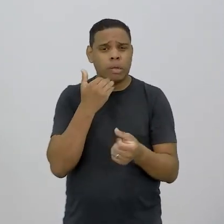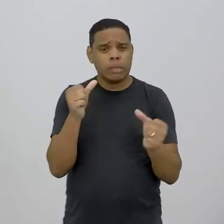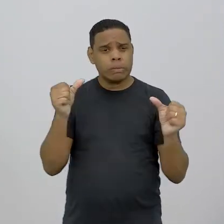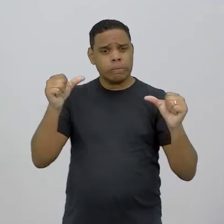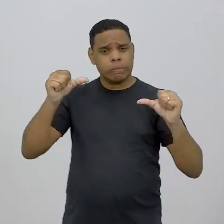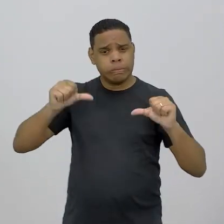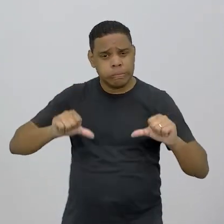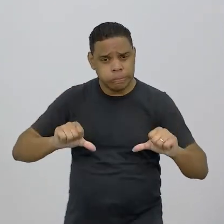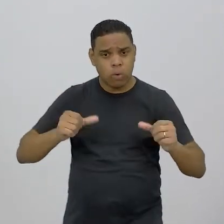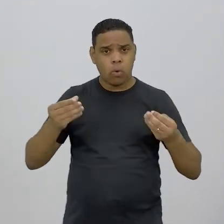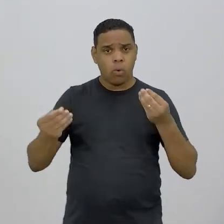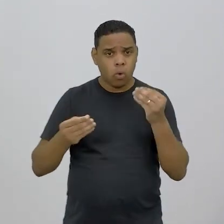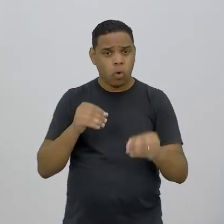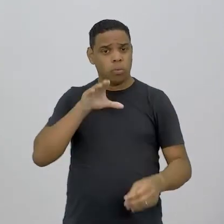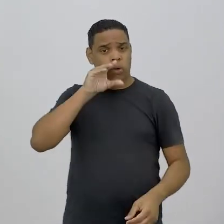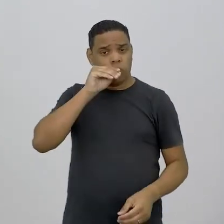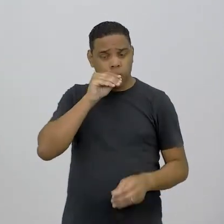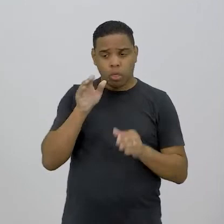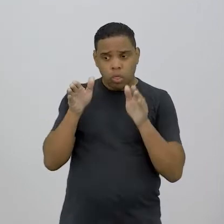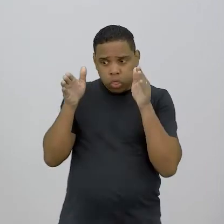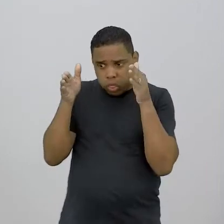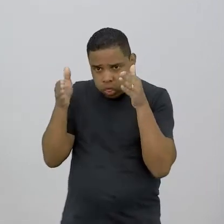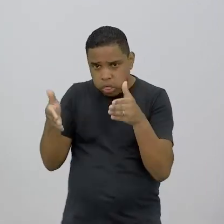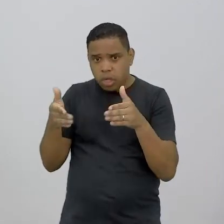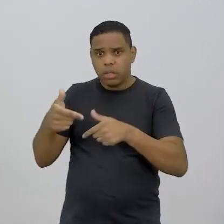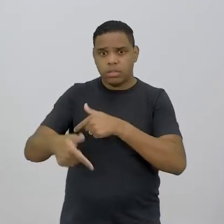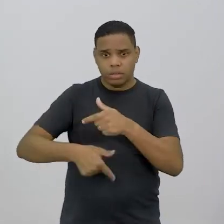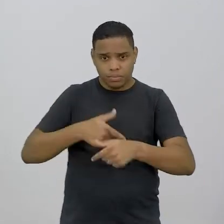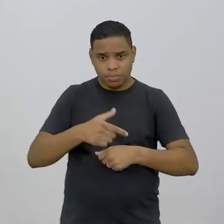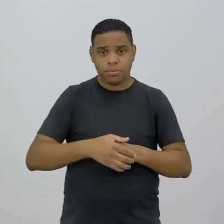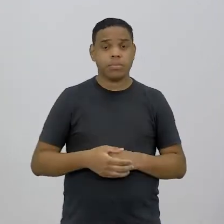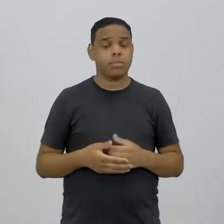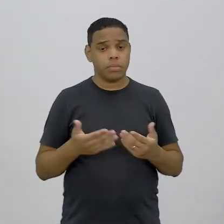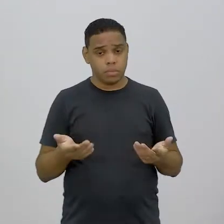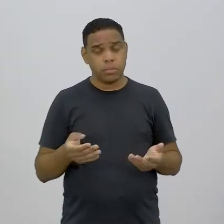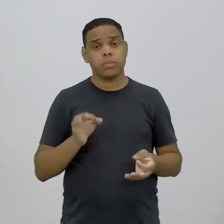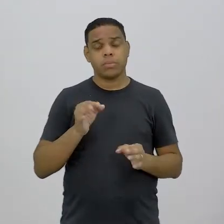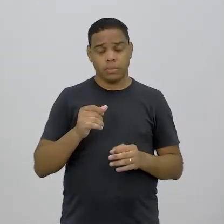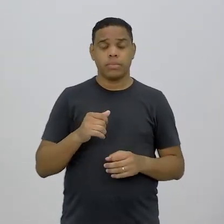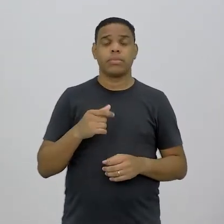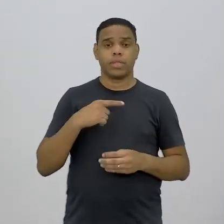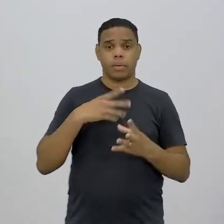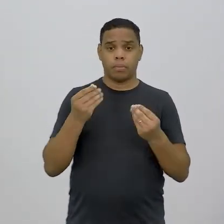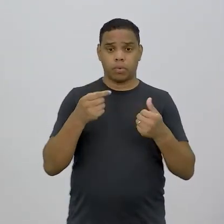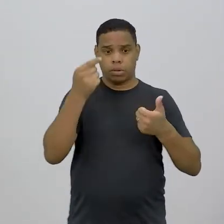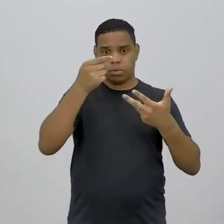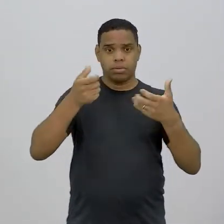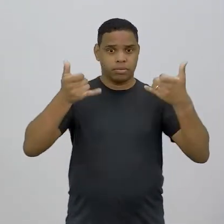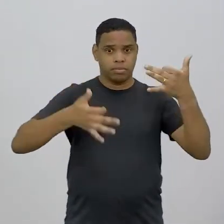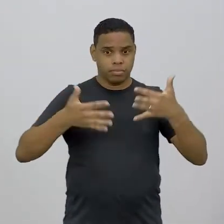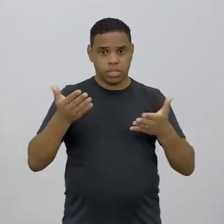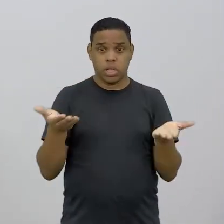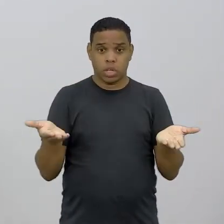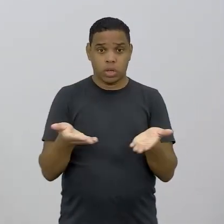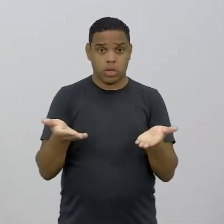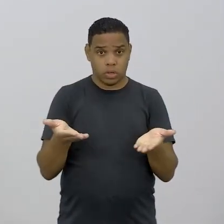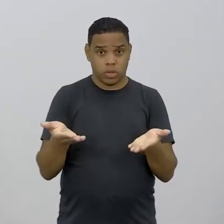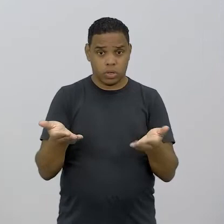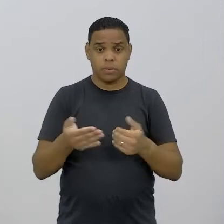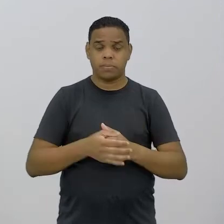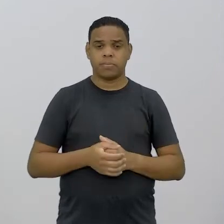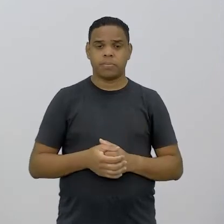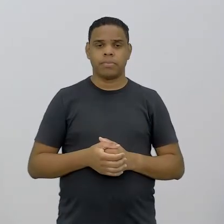também como o trabalhador ele se aliena, tá certo, pessoal? Então, realmente, são muitas coisas para falar. Agora eu vou fazer o seguinte, eu vou